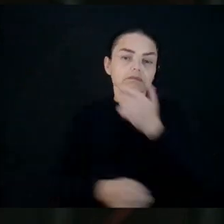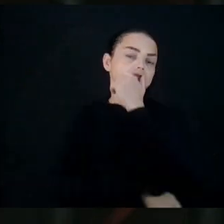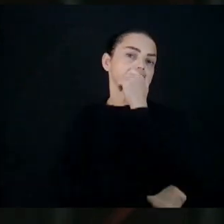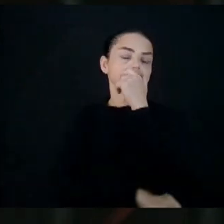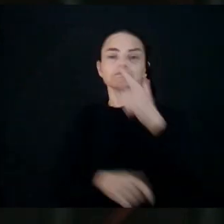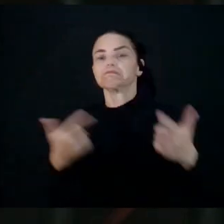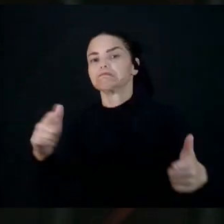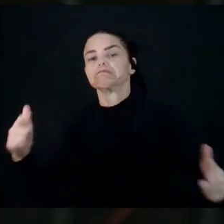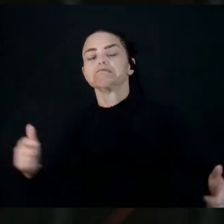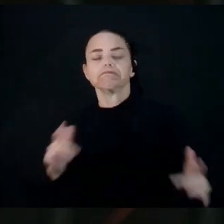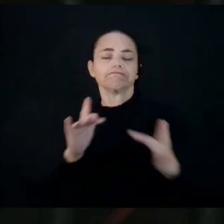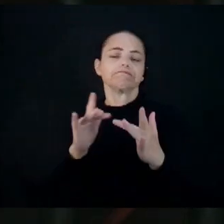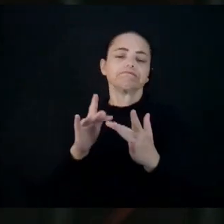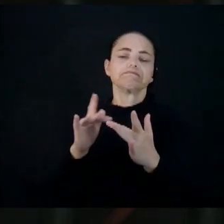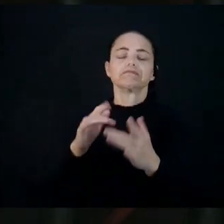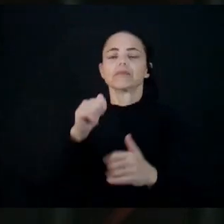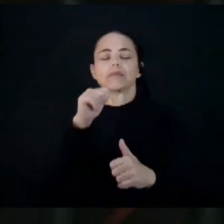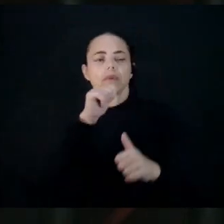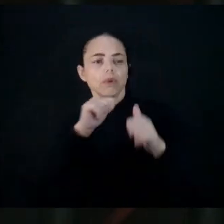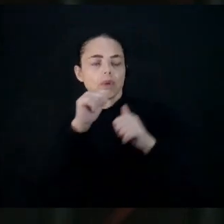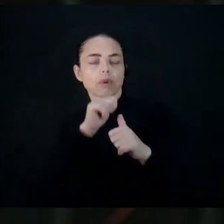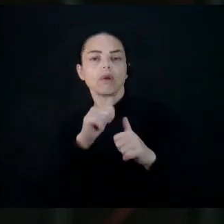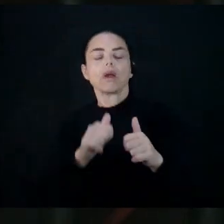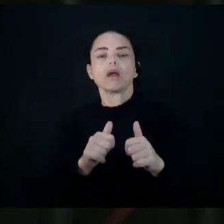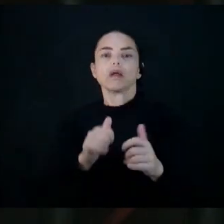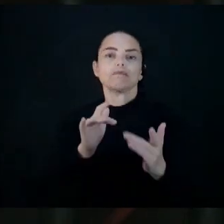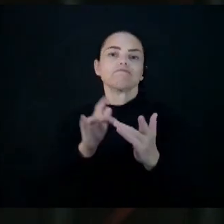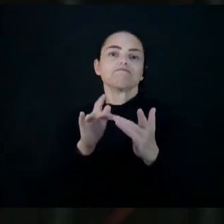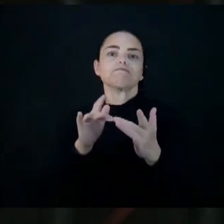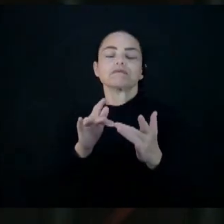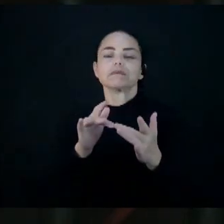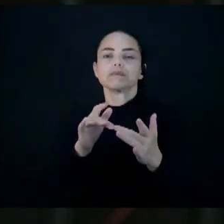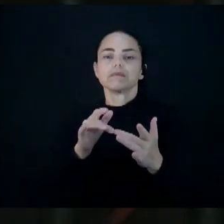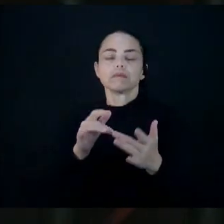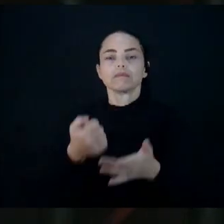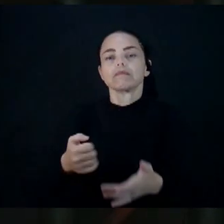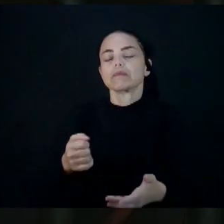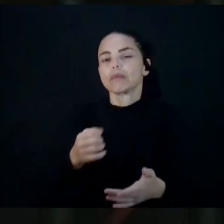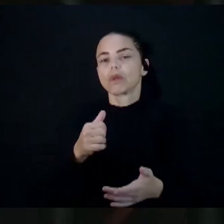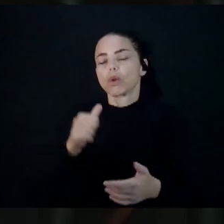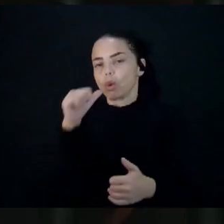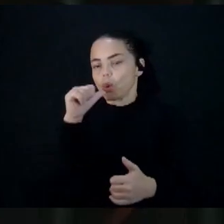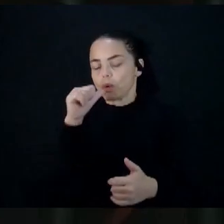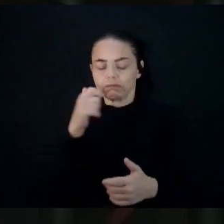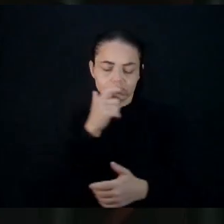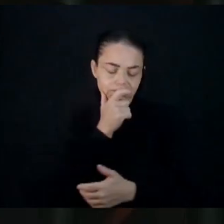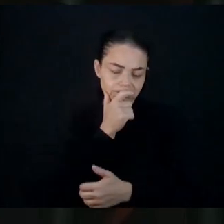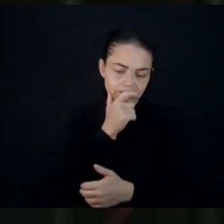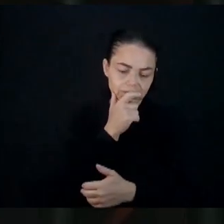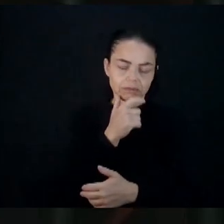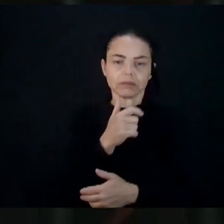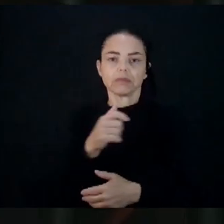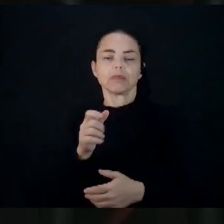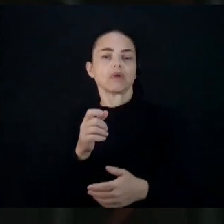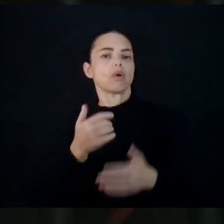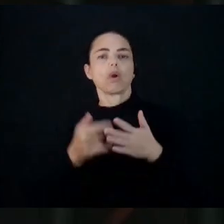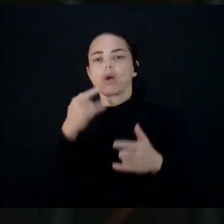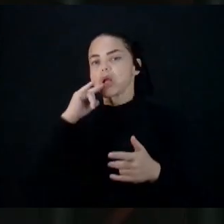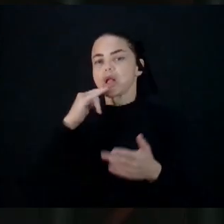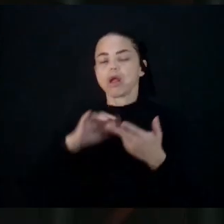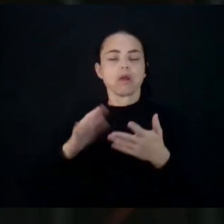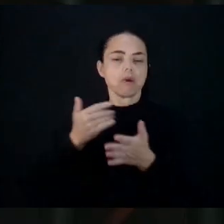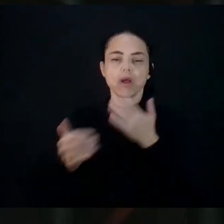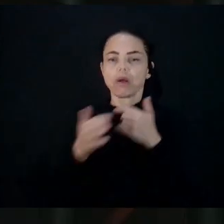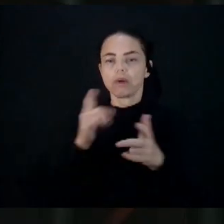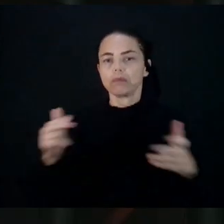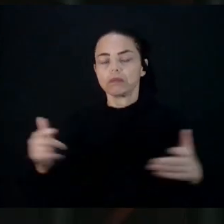com a bebida, que vai ter o seu primeiro contato com a bebida, pare, pensa, né, e esteja sempre em equilíbrio. E lembrando também que